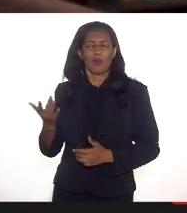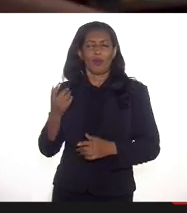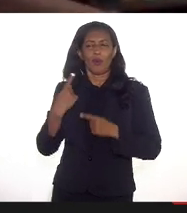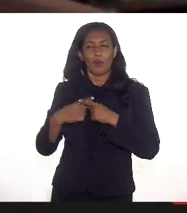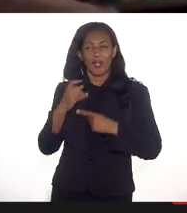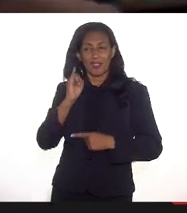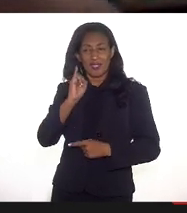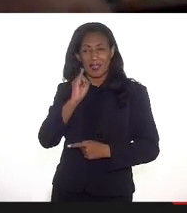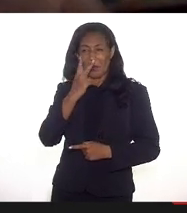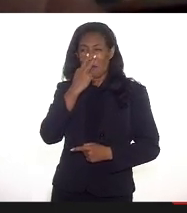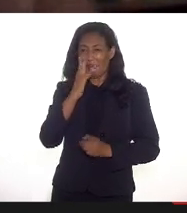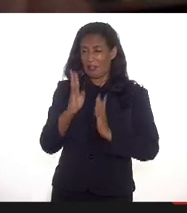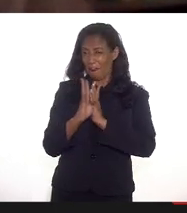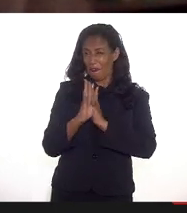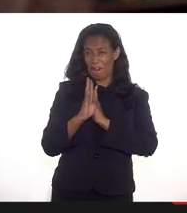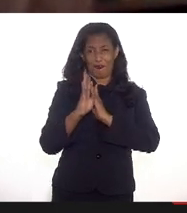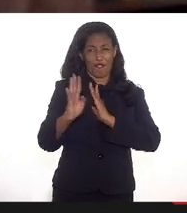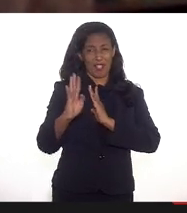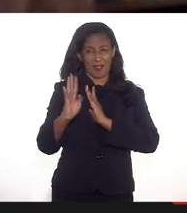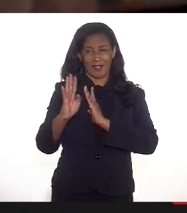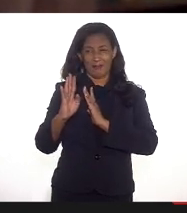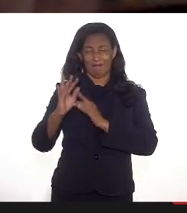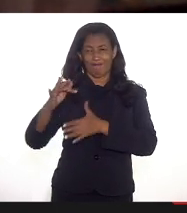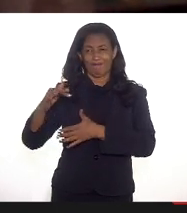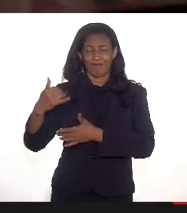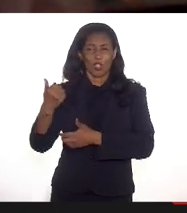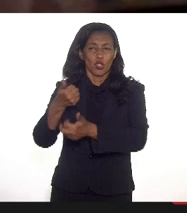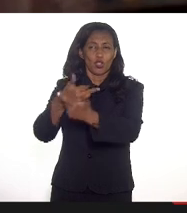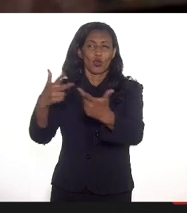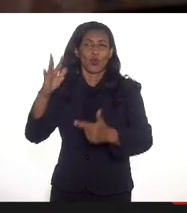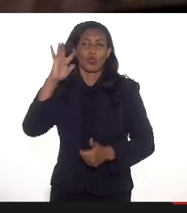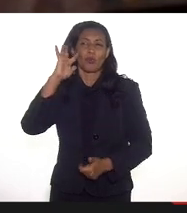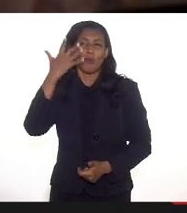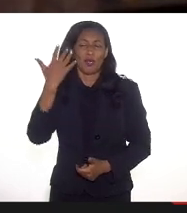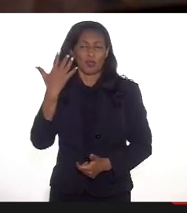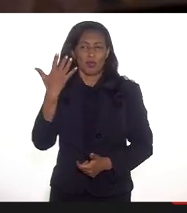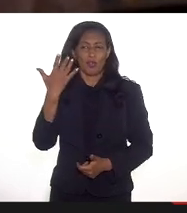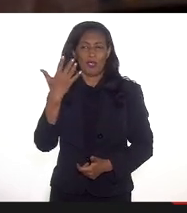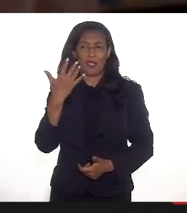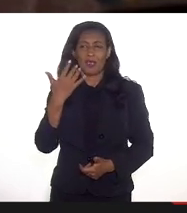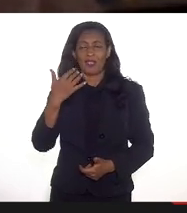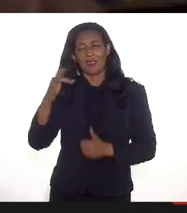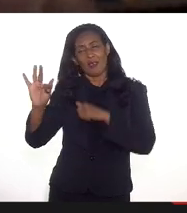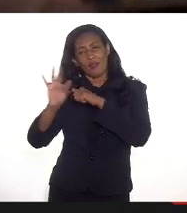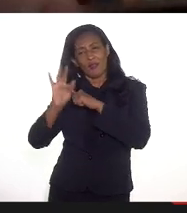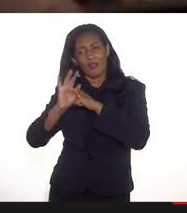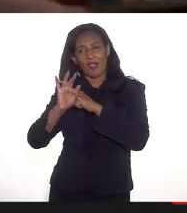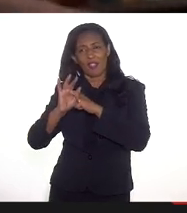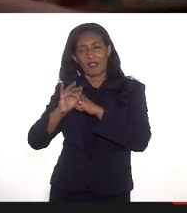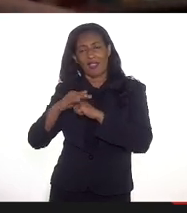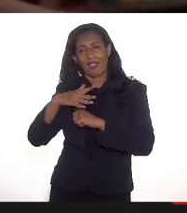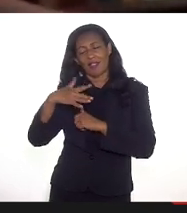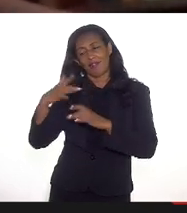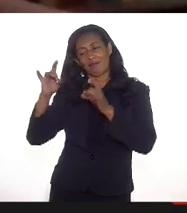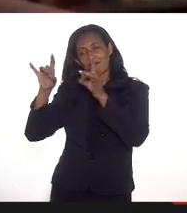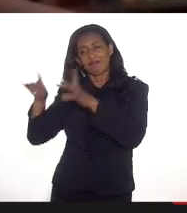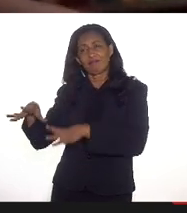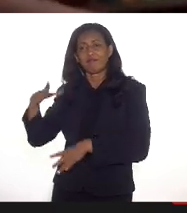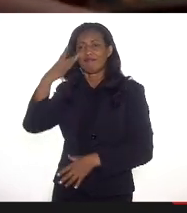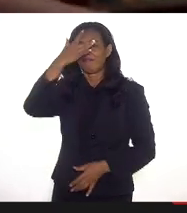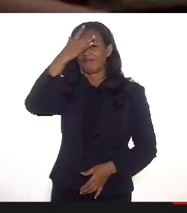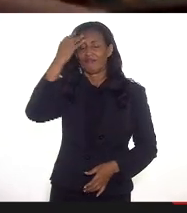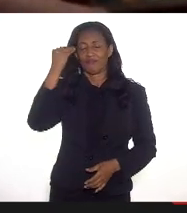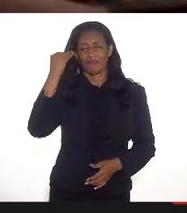numa fila de prioridades e a FAETEC novamente passa a ser esquecida. Queria lhe fazer também uma outra